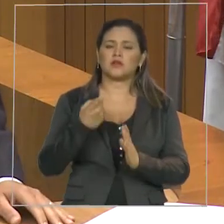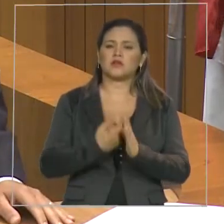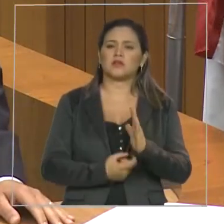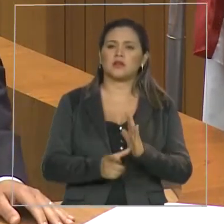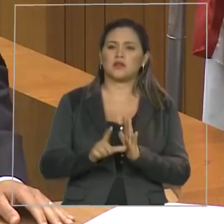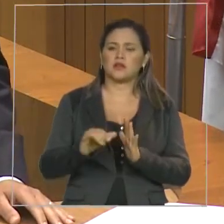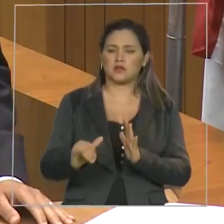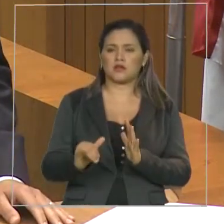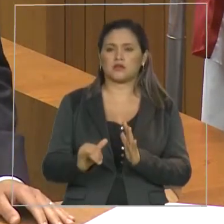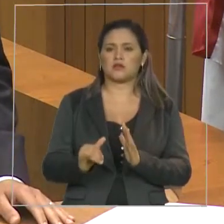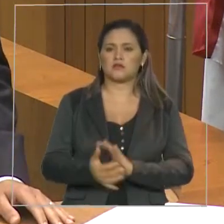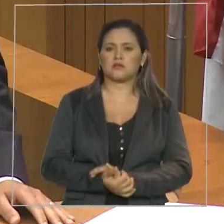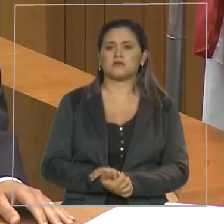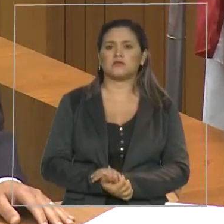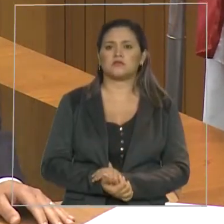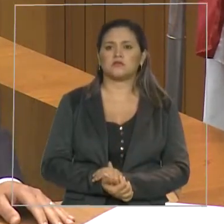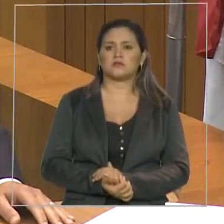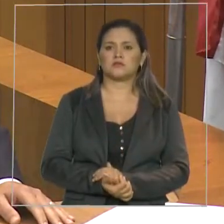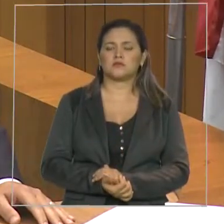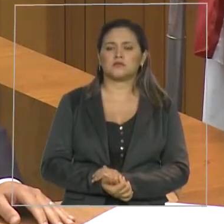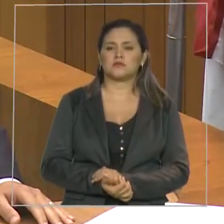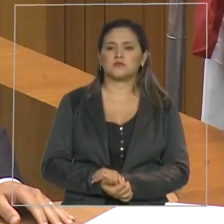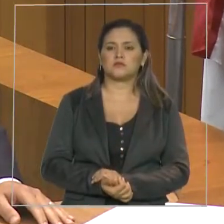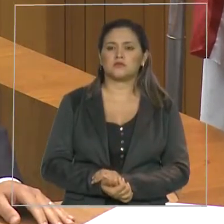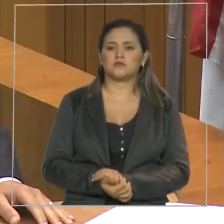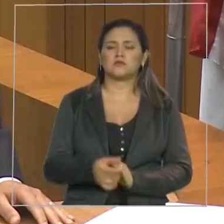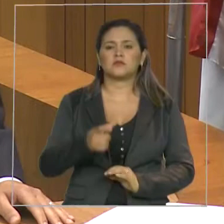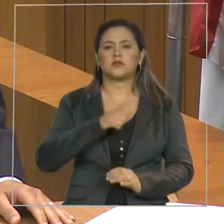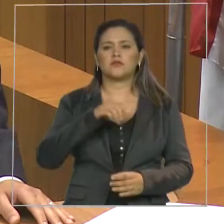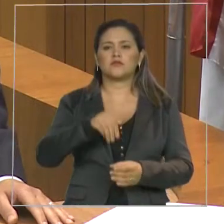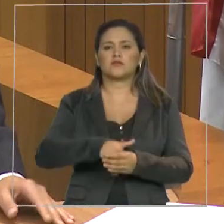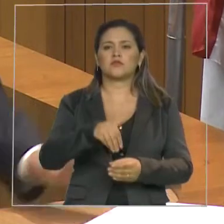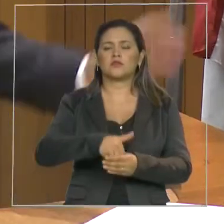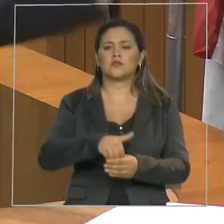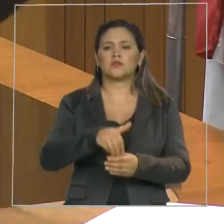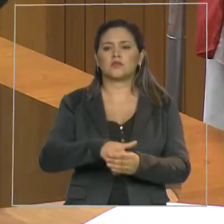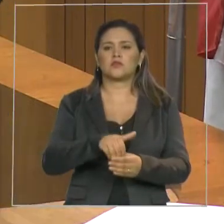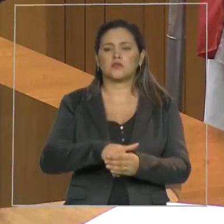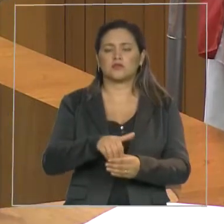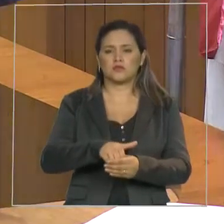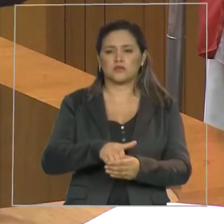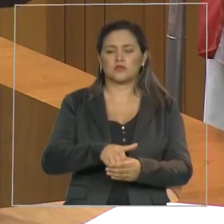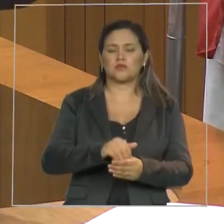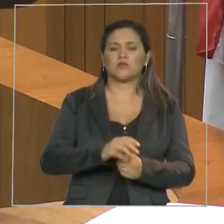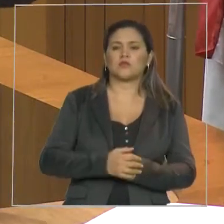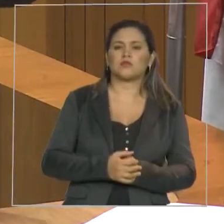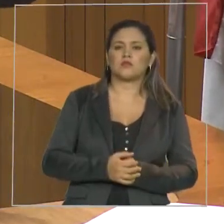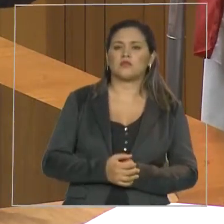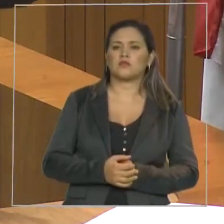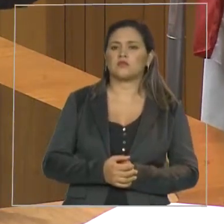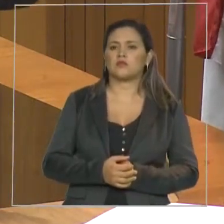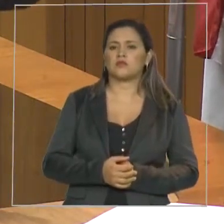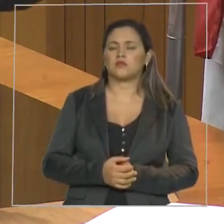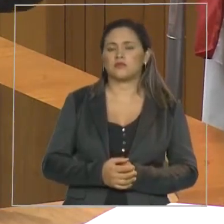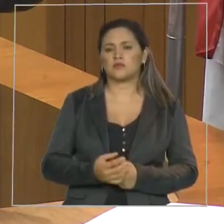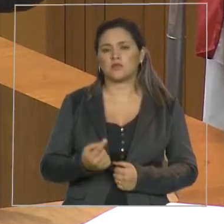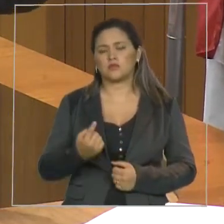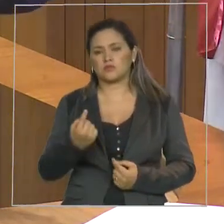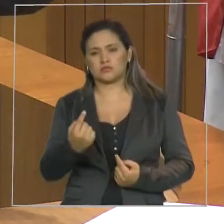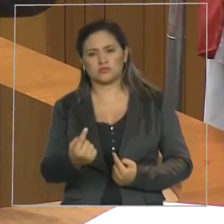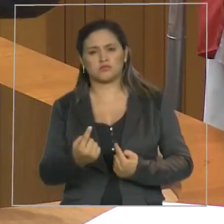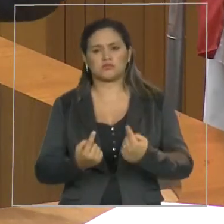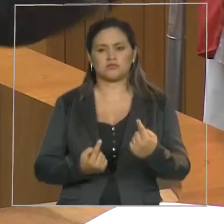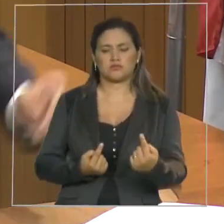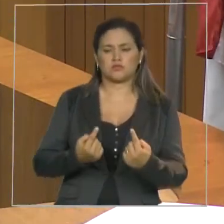A participação dos membros para a eleição do presidente, de forma alternada. Um mandato, um presidente